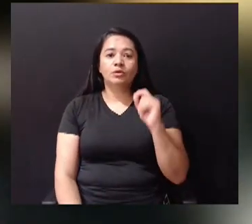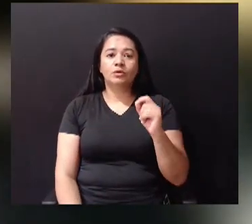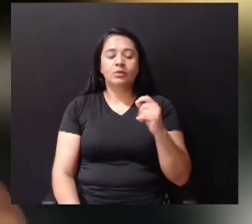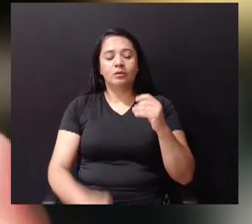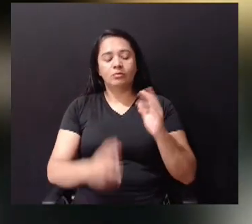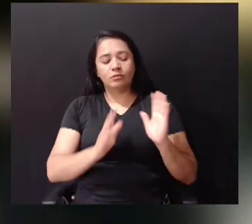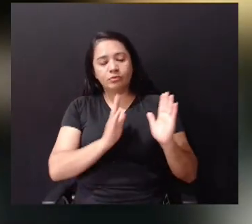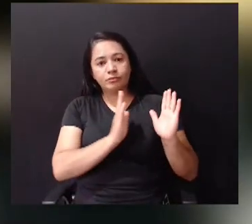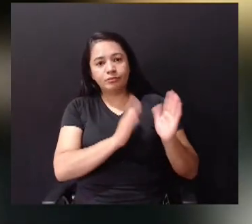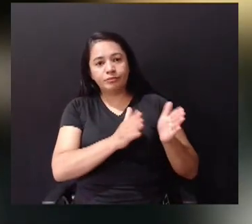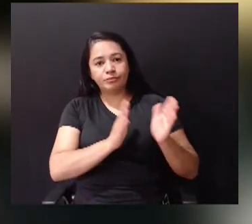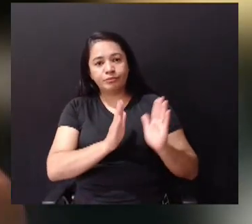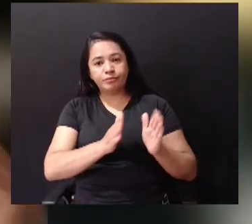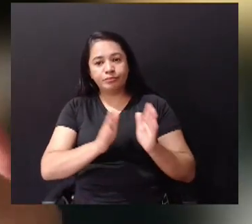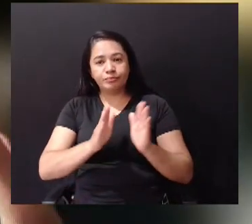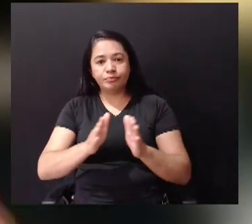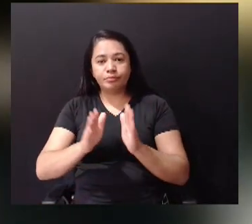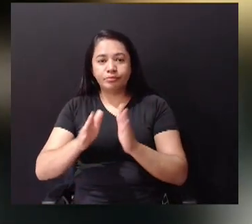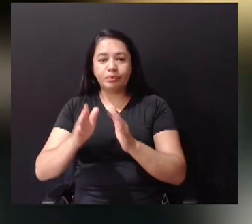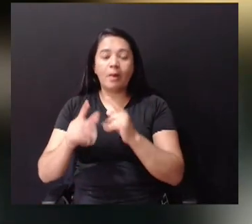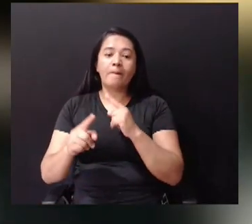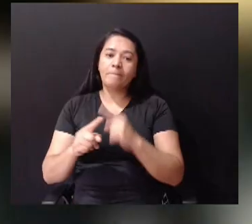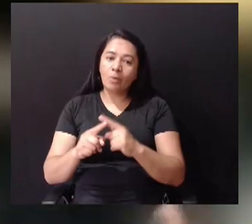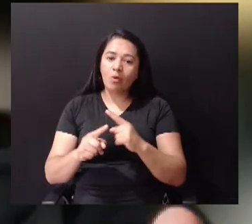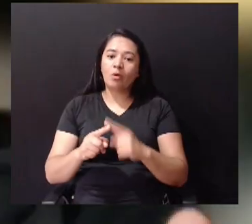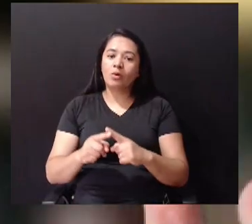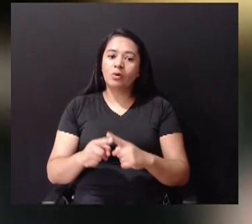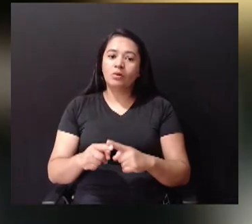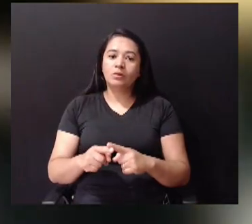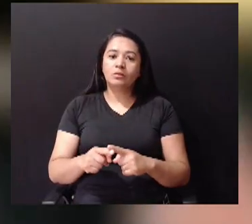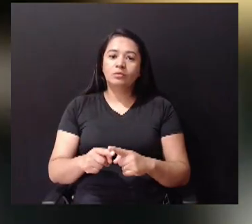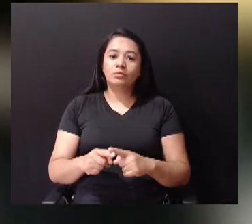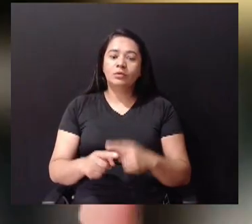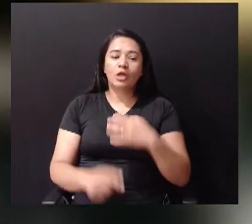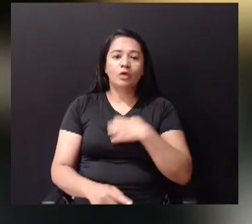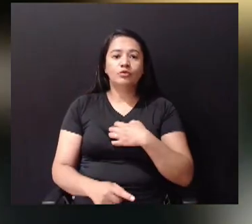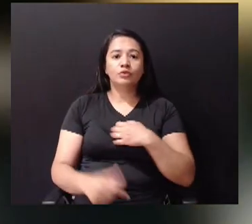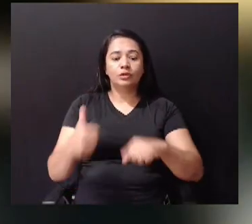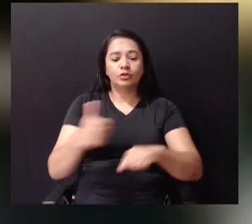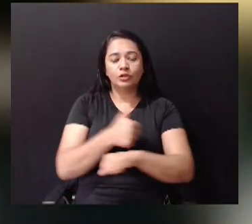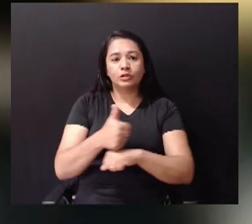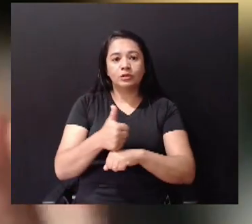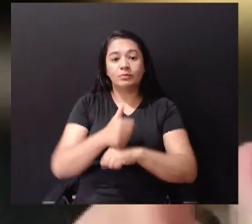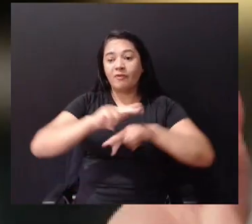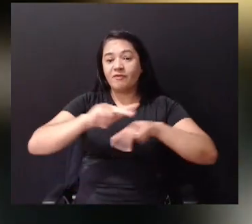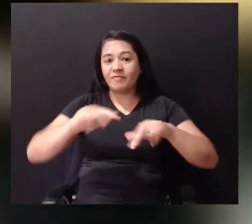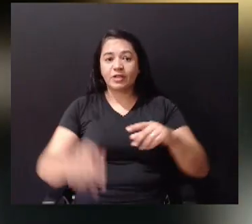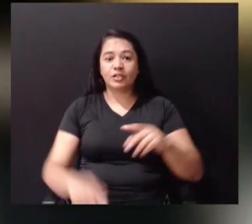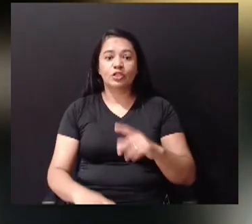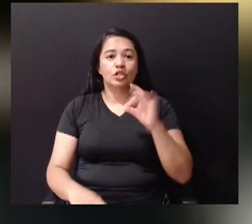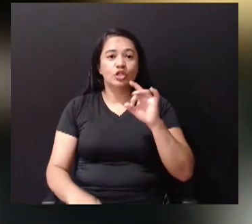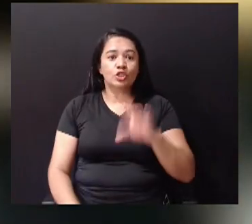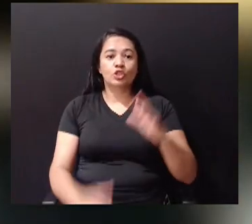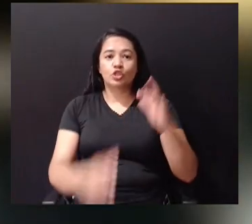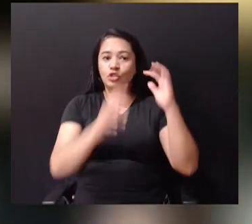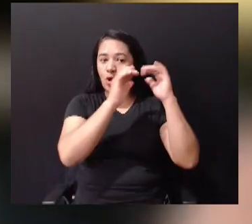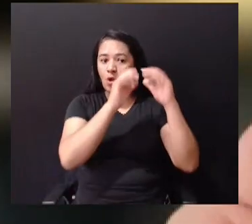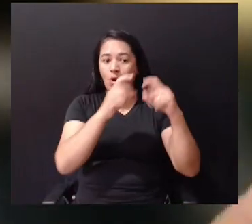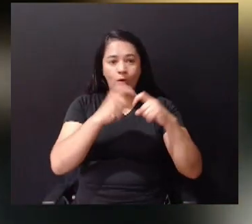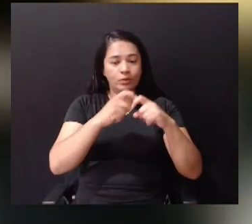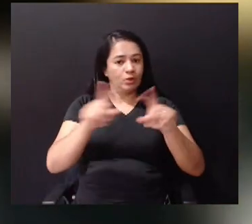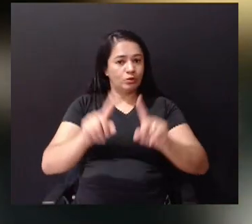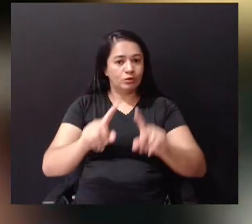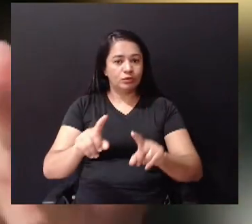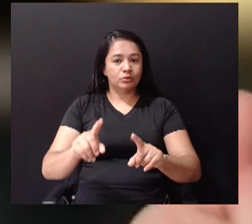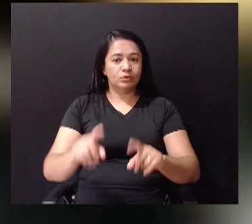algumas vezes, porque é um manejo multidisciplinar, não depende só do neurocirurgião, não depende só do oncologista.